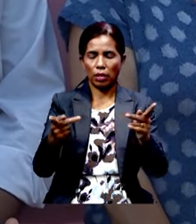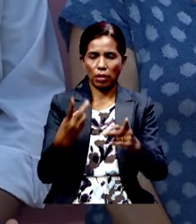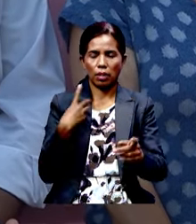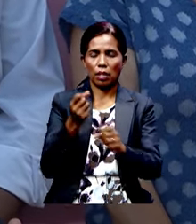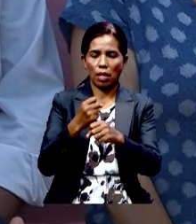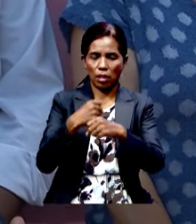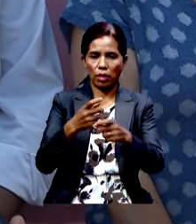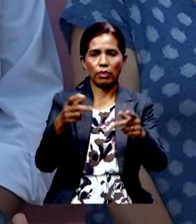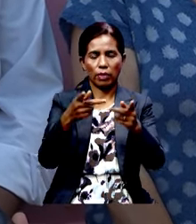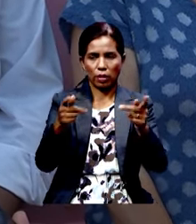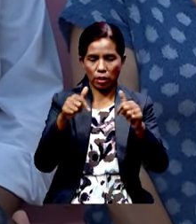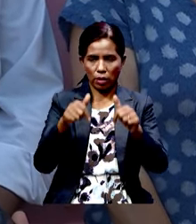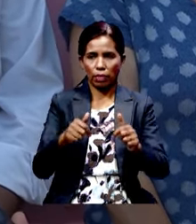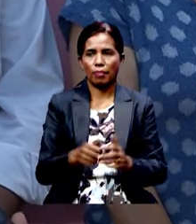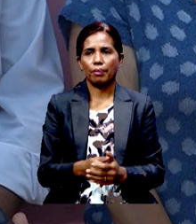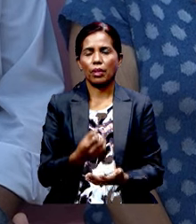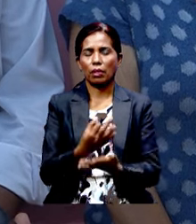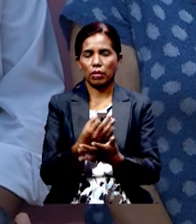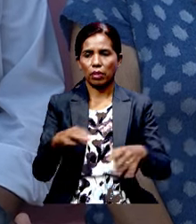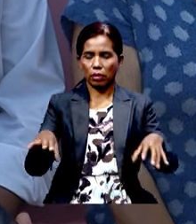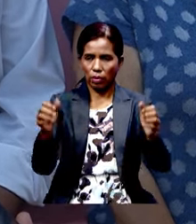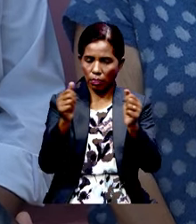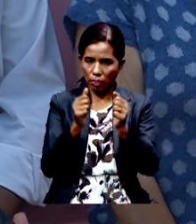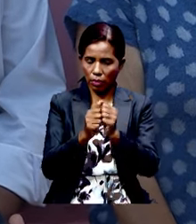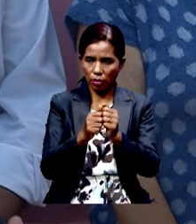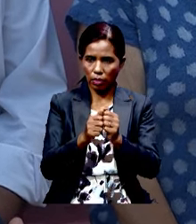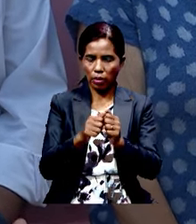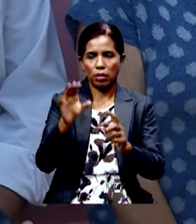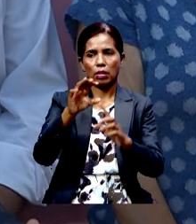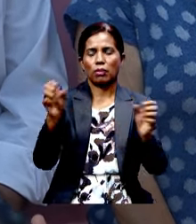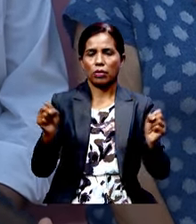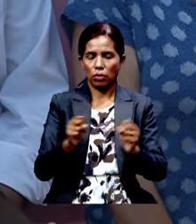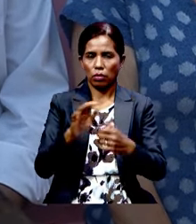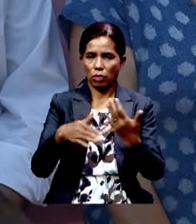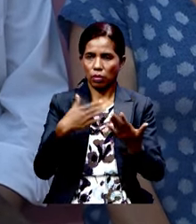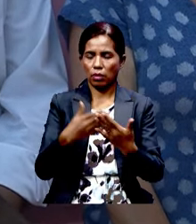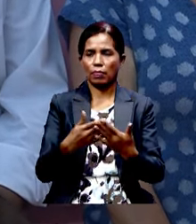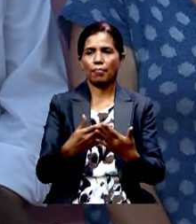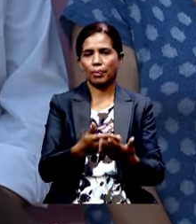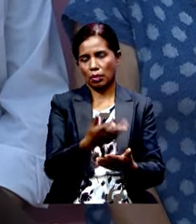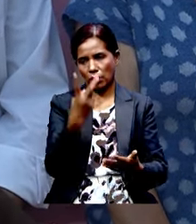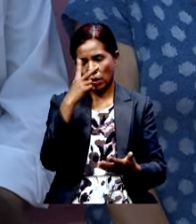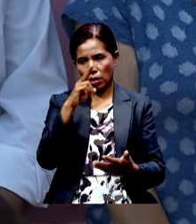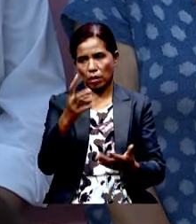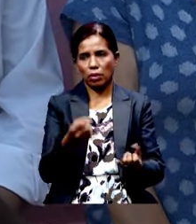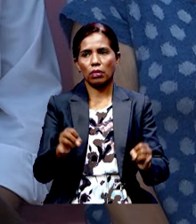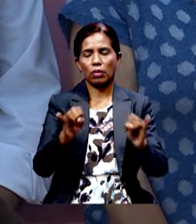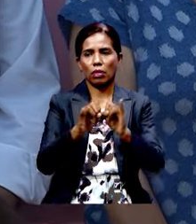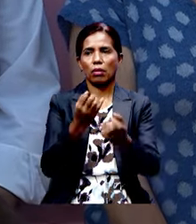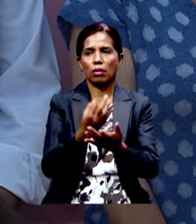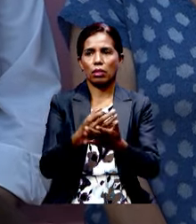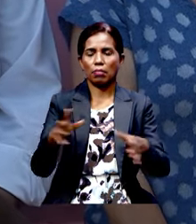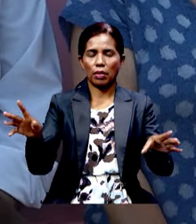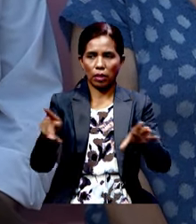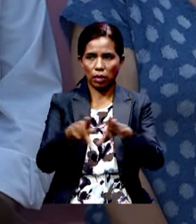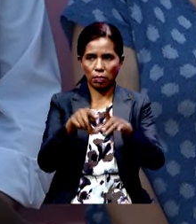dene ho koordinasi otor dari lokal i ita bot sira hare istom finansira ho totu presensa